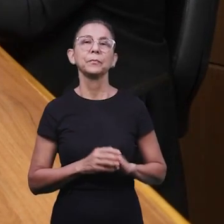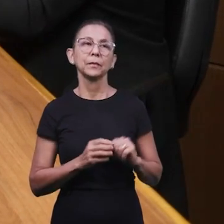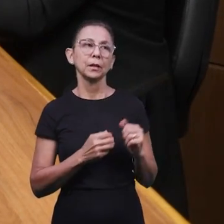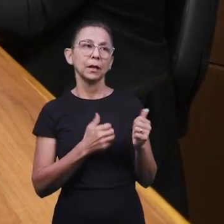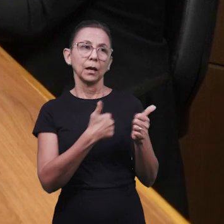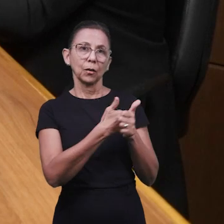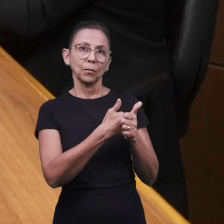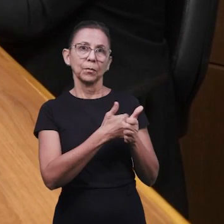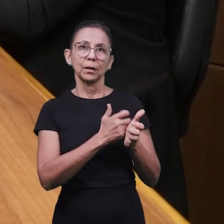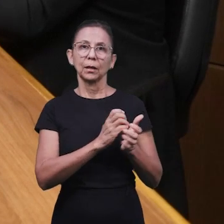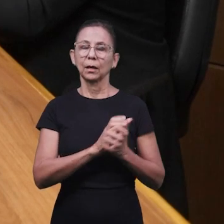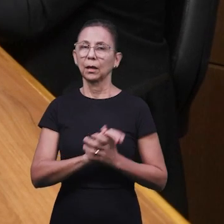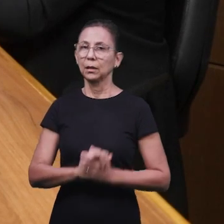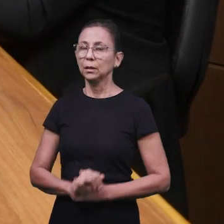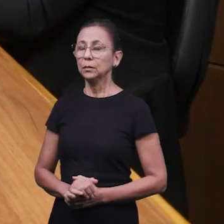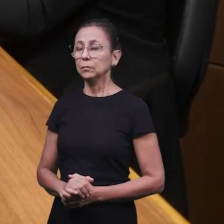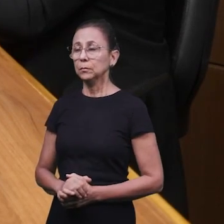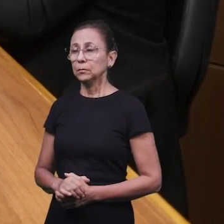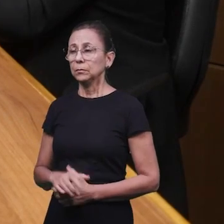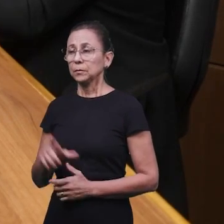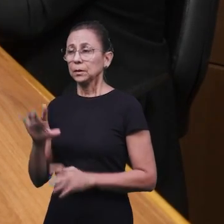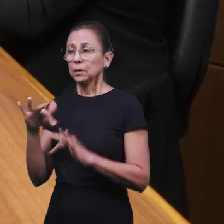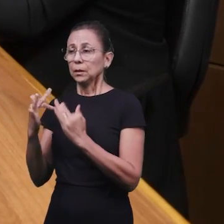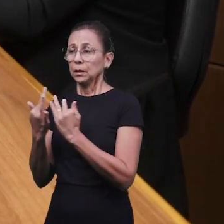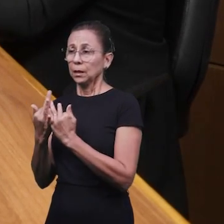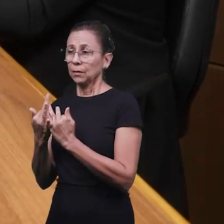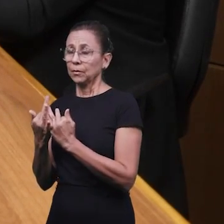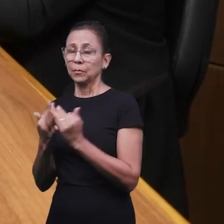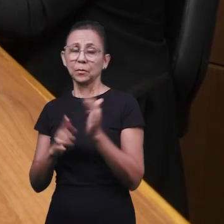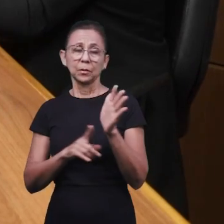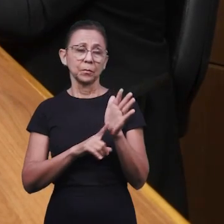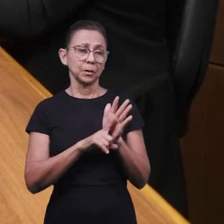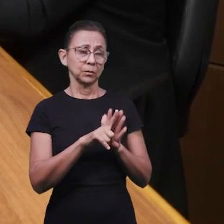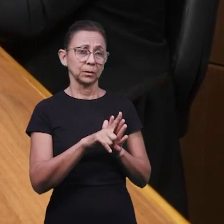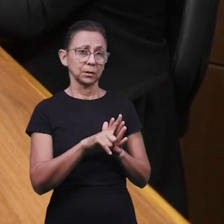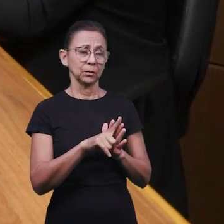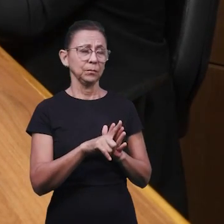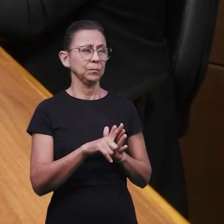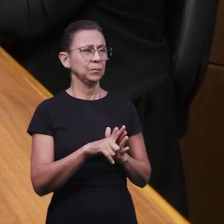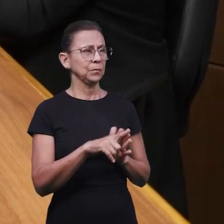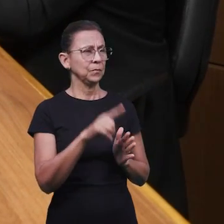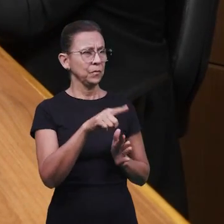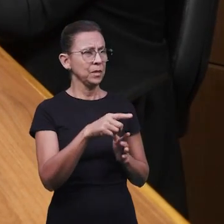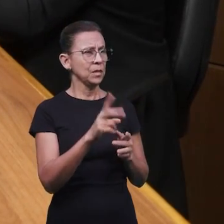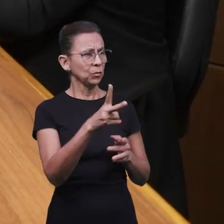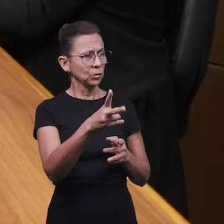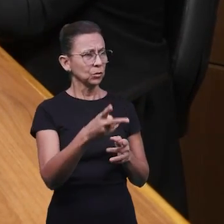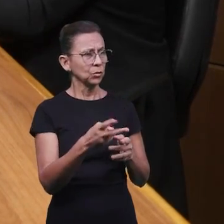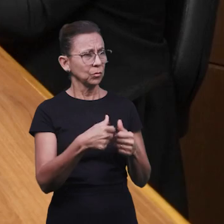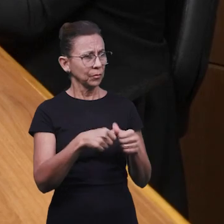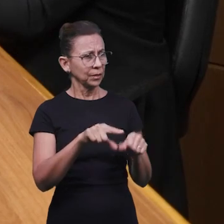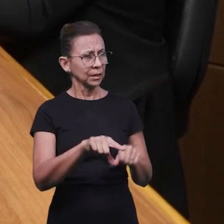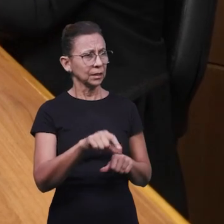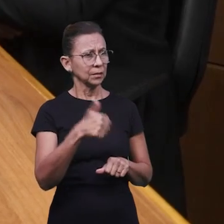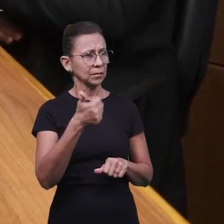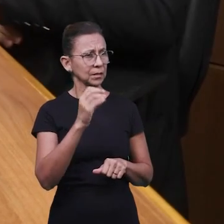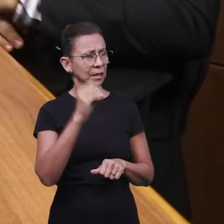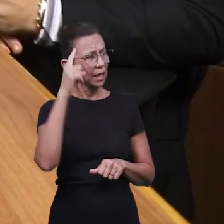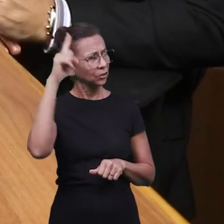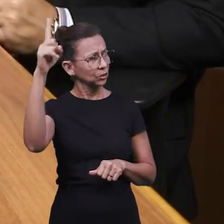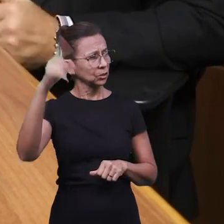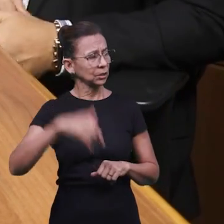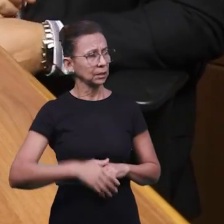já achou a noiva. A noiva tem o sangue. Ela tem o mesmo sangue que o pai quer. Ela deu lugar para ele. Ela deu lugar para